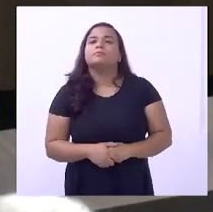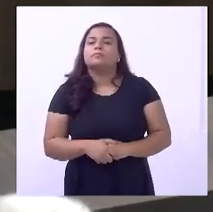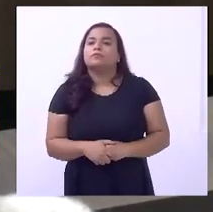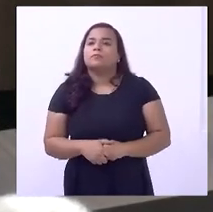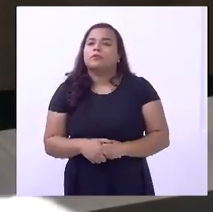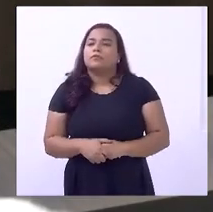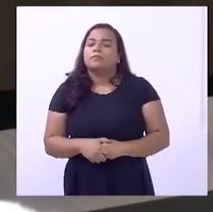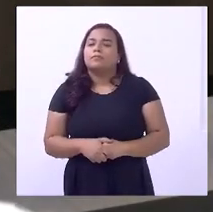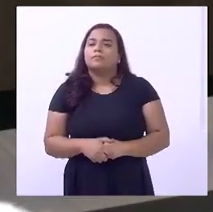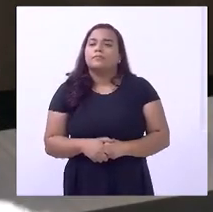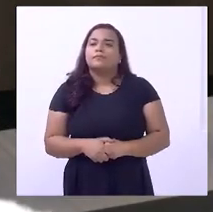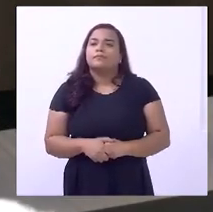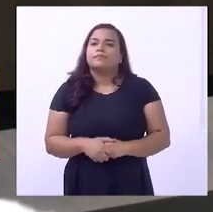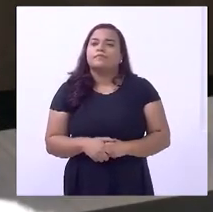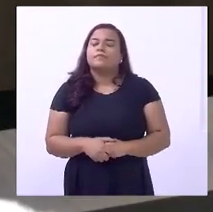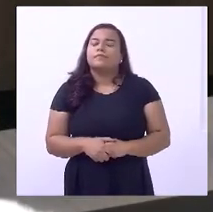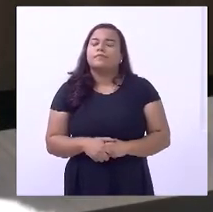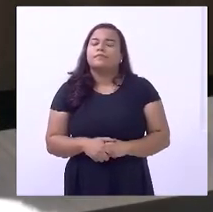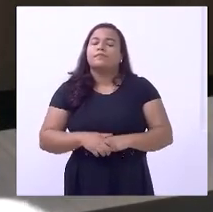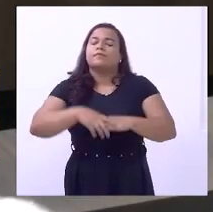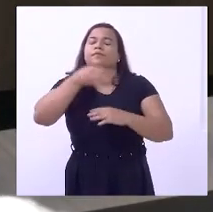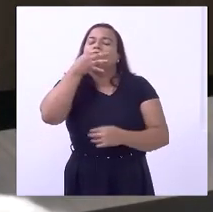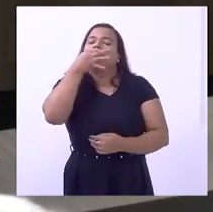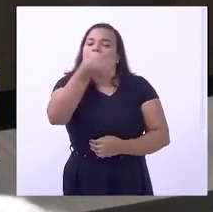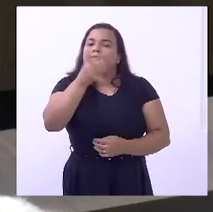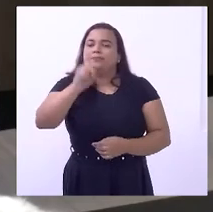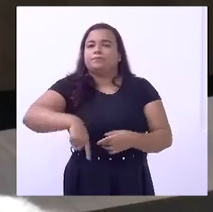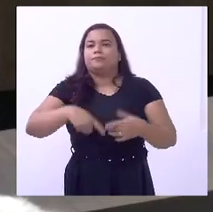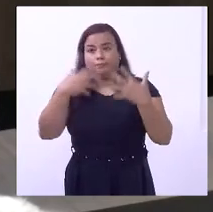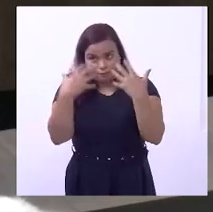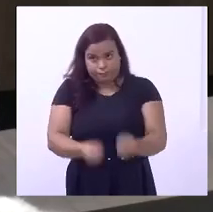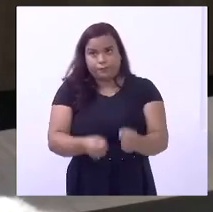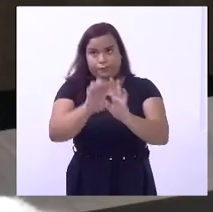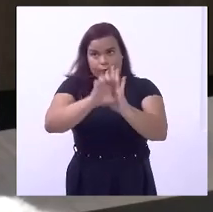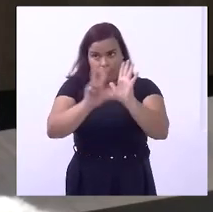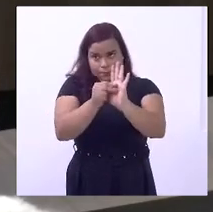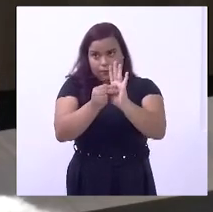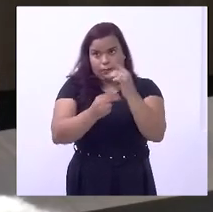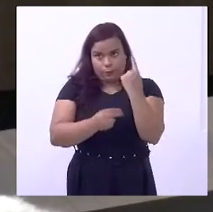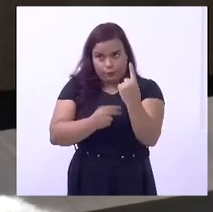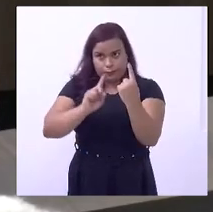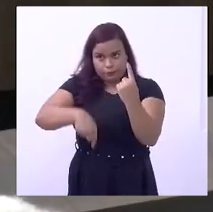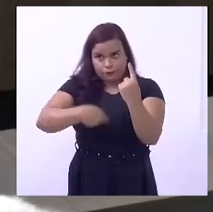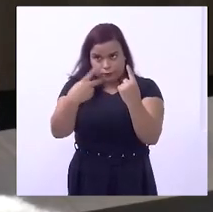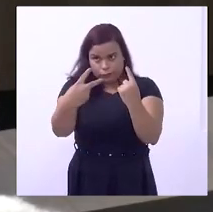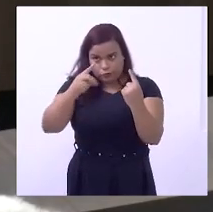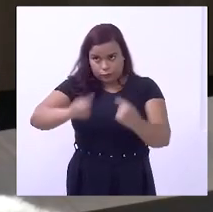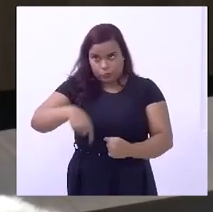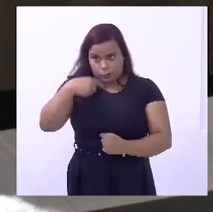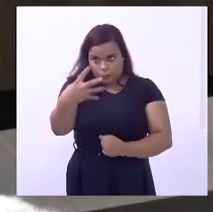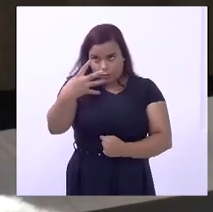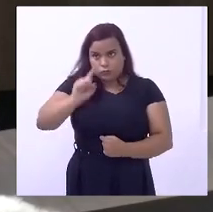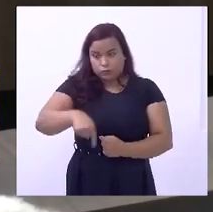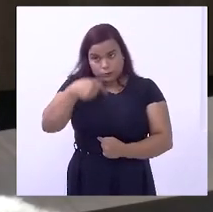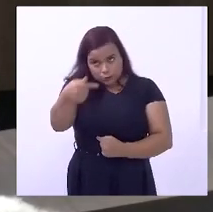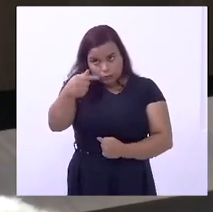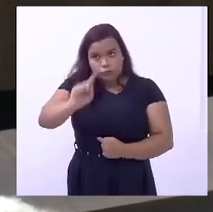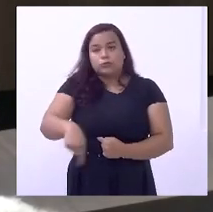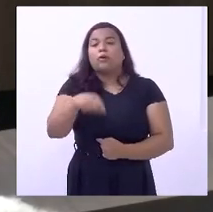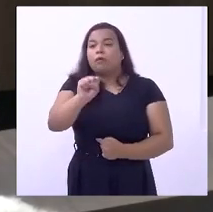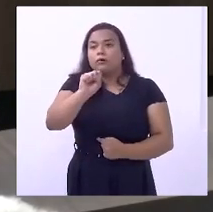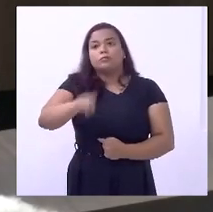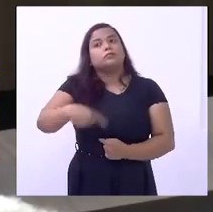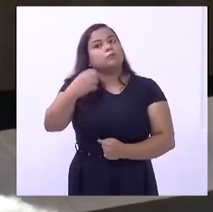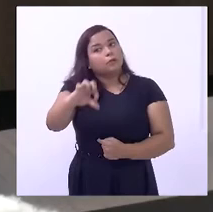numa reunião que antecedeu o plenário. O parecer é favorável às emendas 1, 2, 4, 7, 8, 9